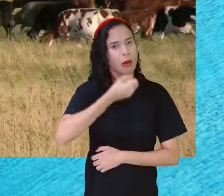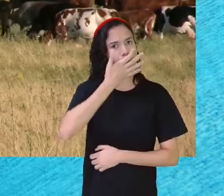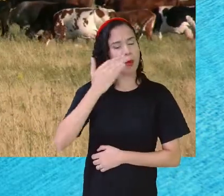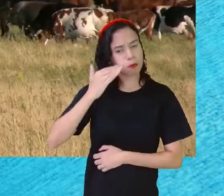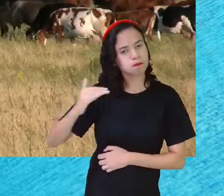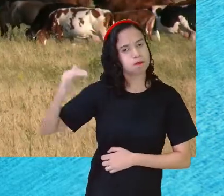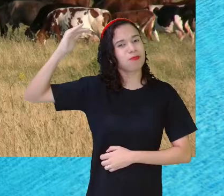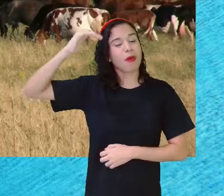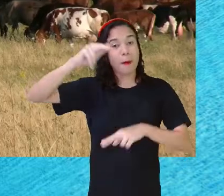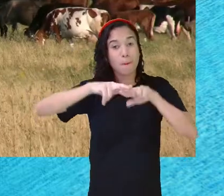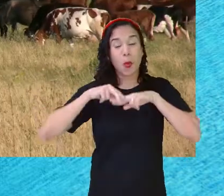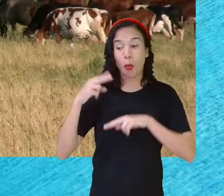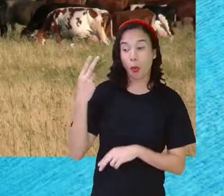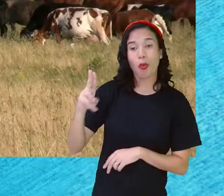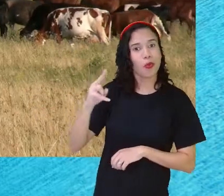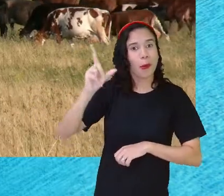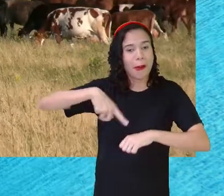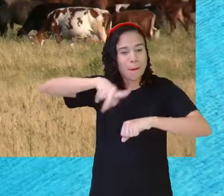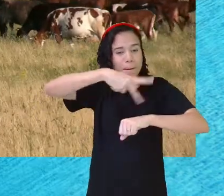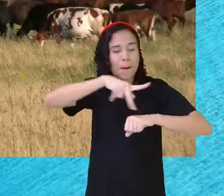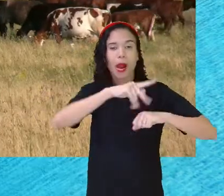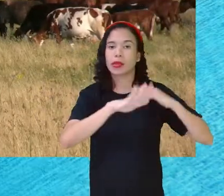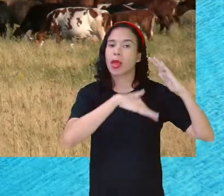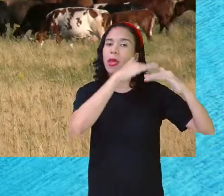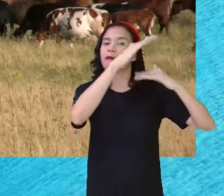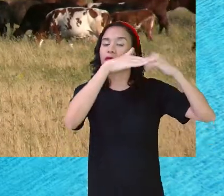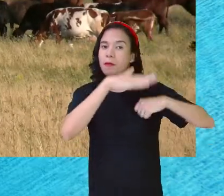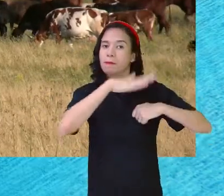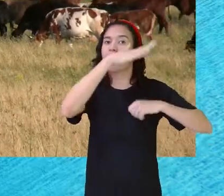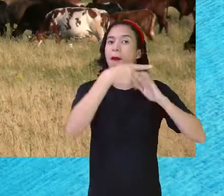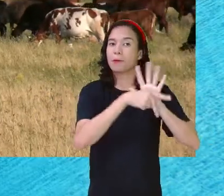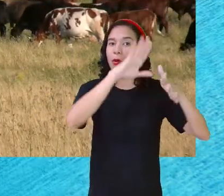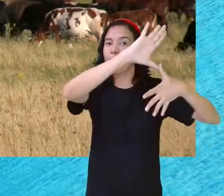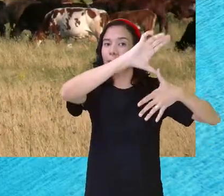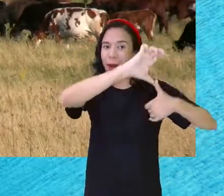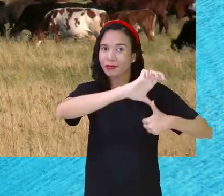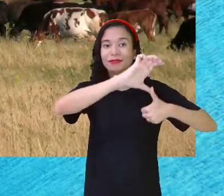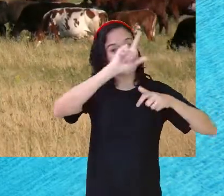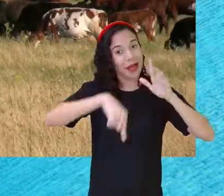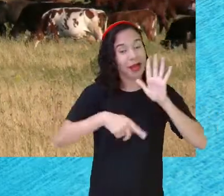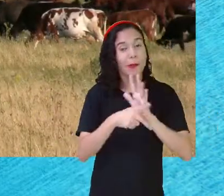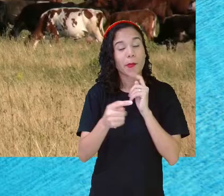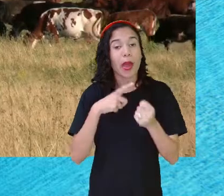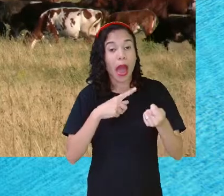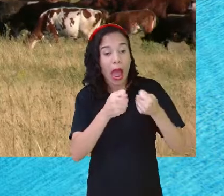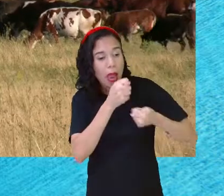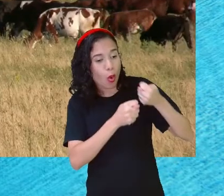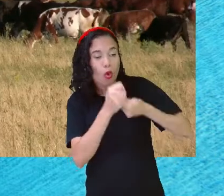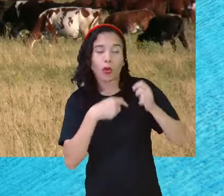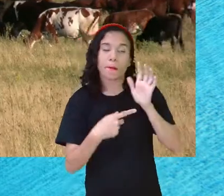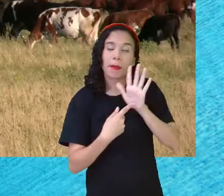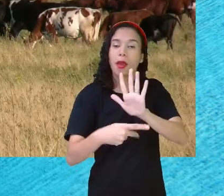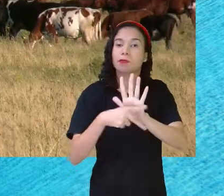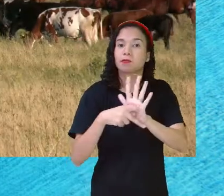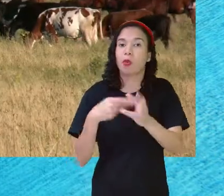O Uruguai é um dos países mais desenvolvidos da América do Sul. Olha aí, a economia dele, ó, se